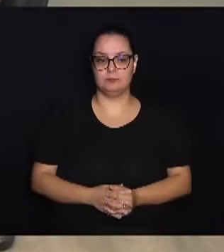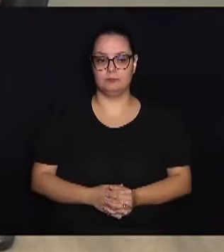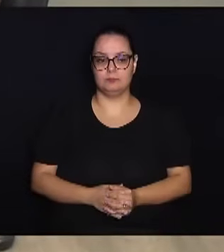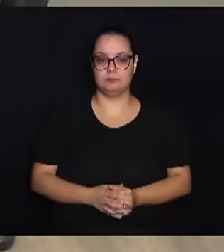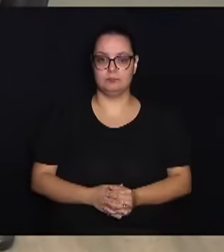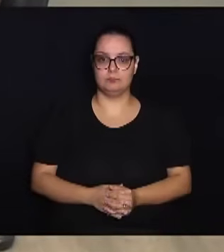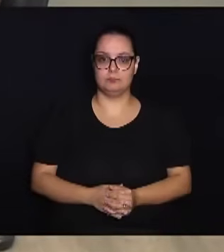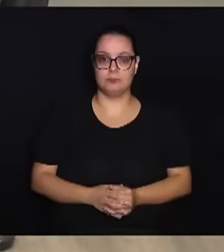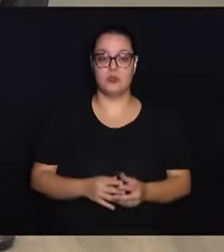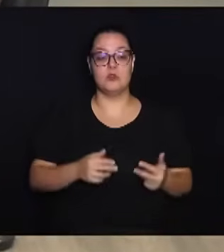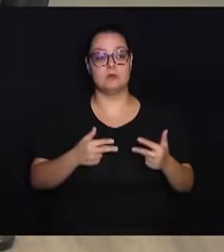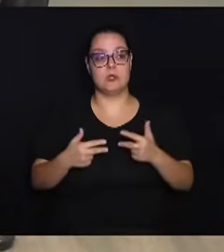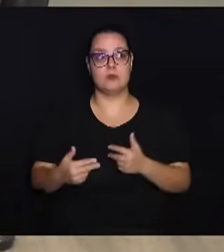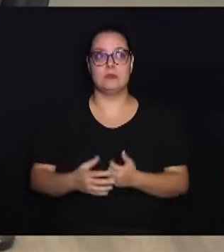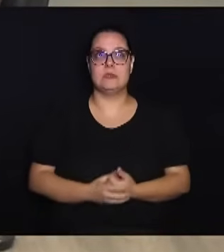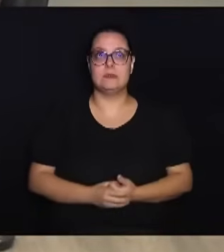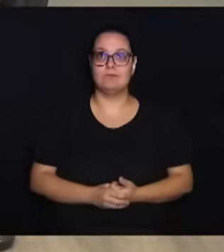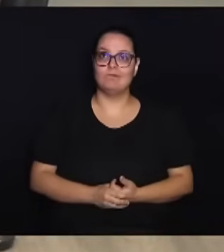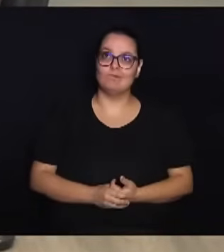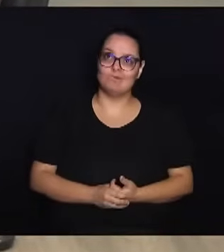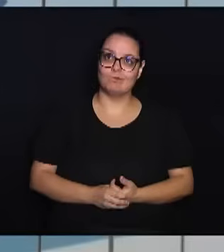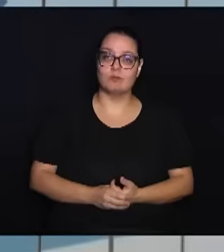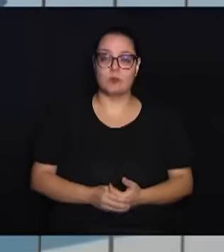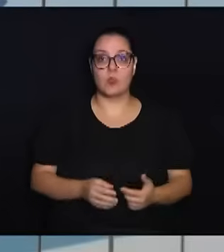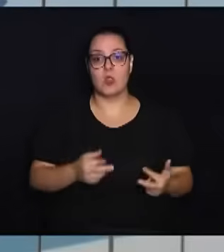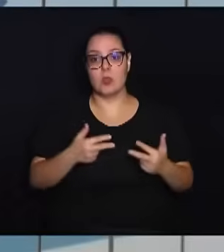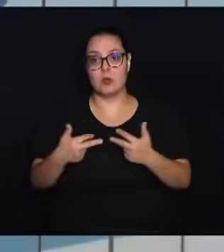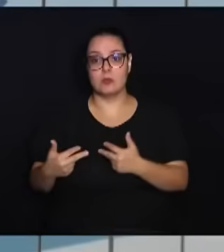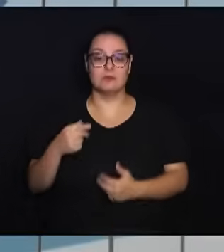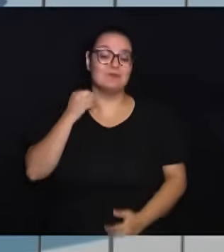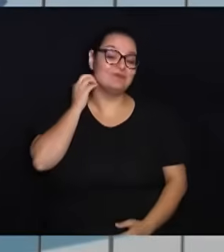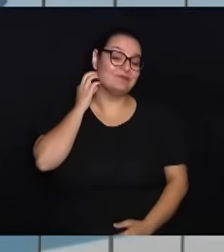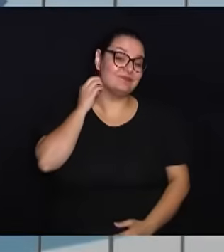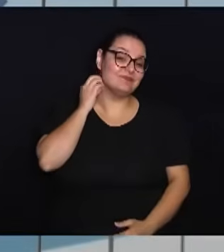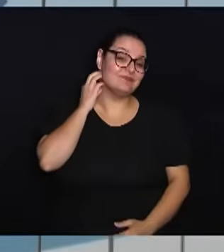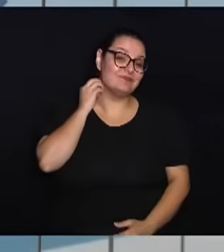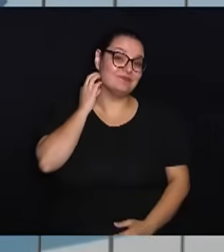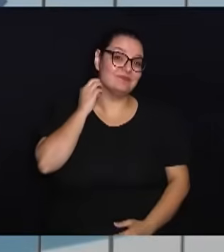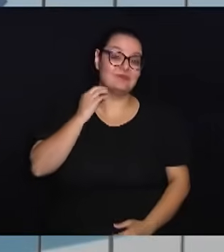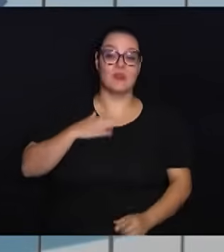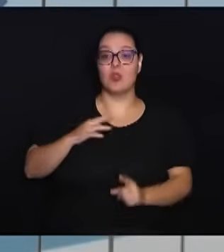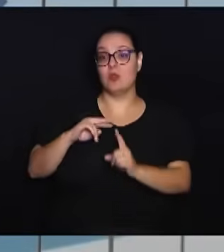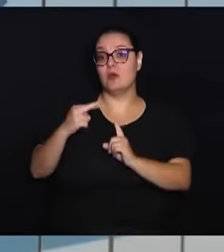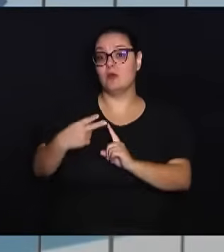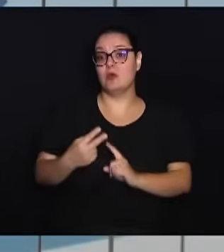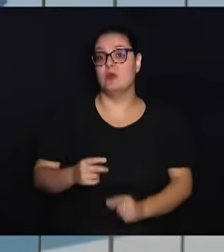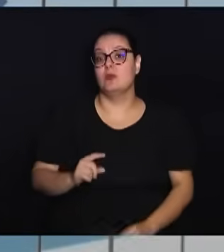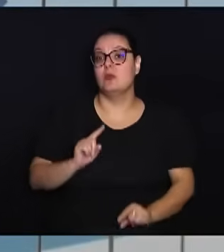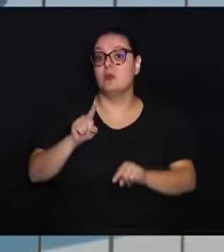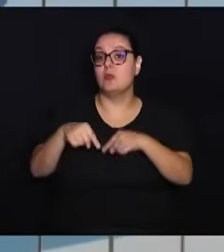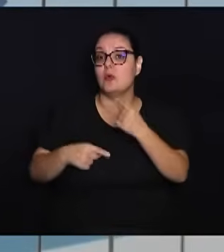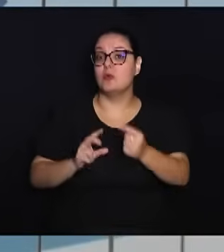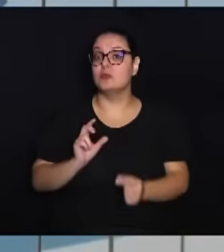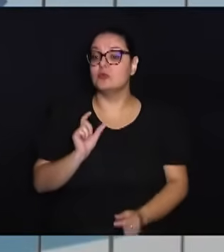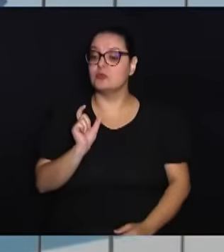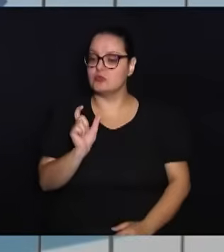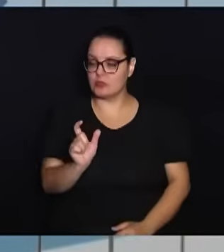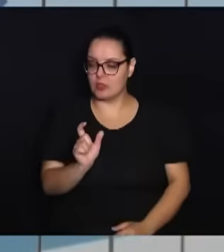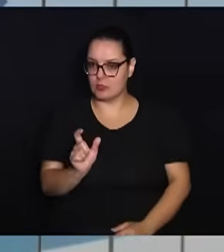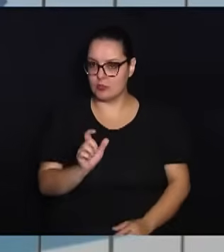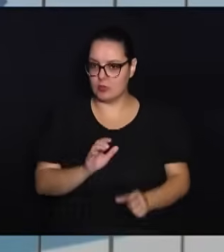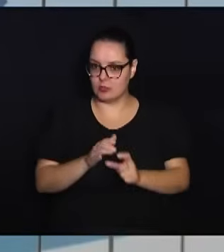Os padrões. Os padrões. Eu colocaria no meu ponto de vista um outro nome. Eu acredito que